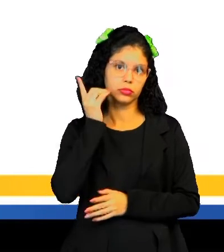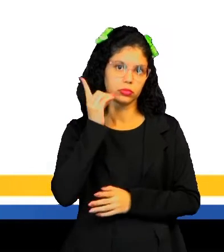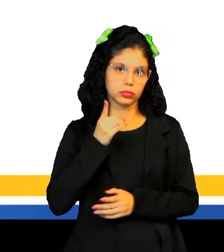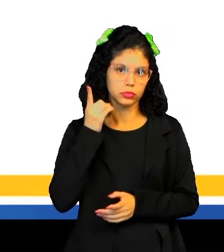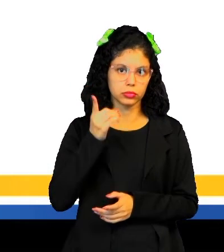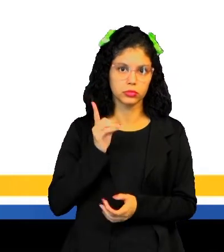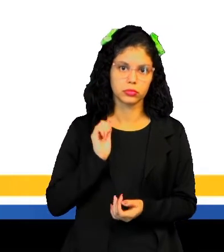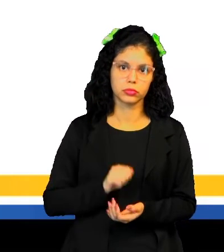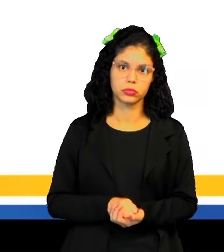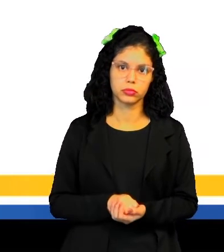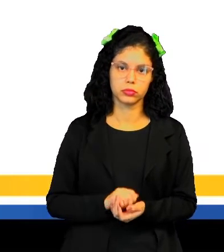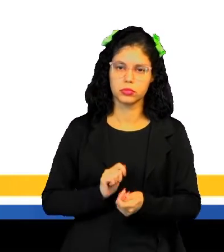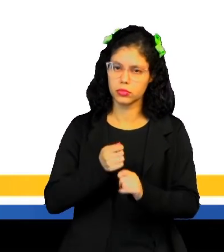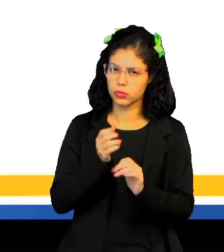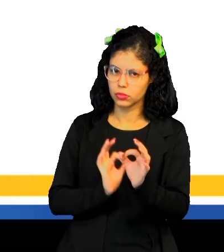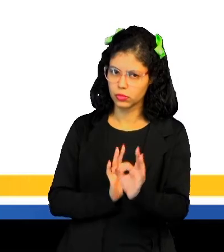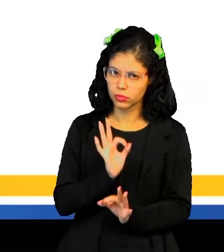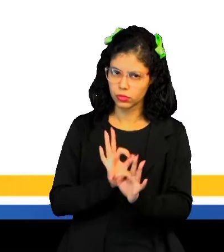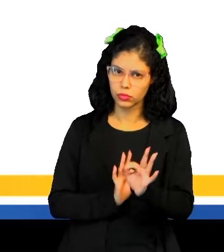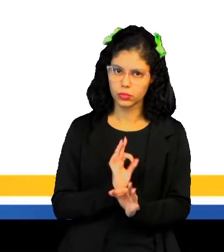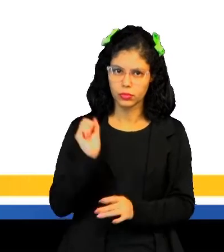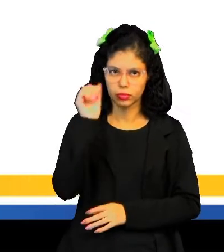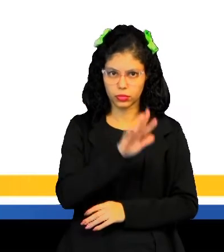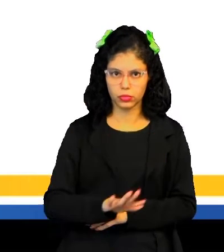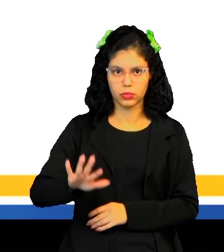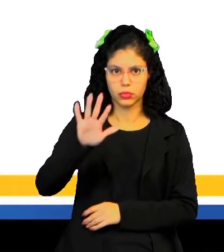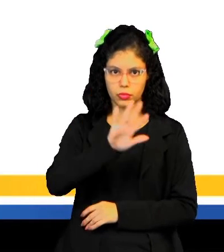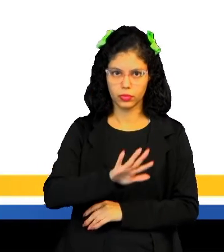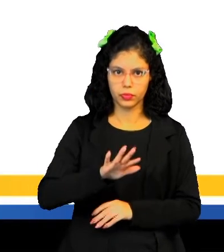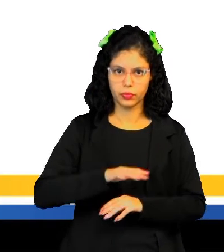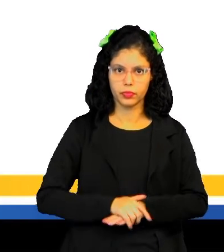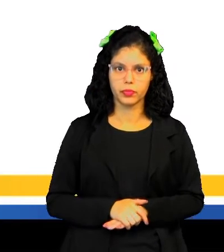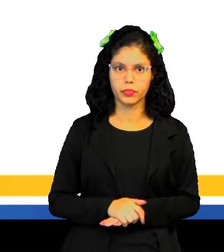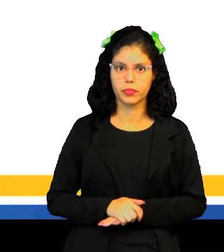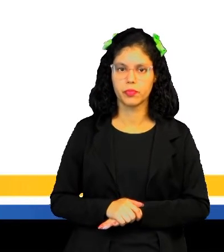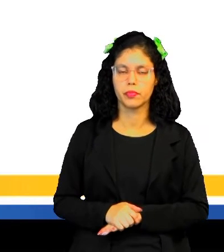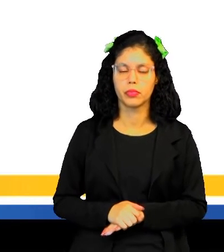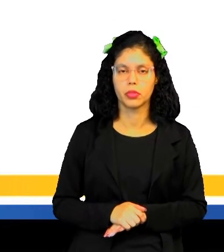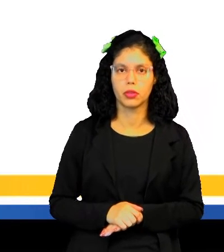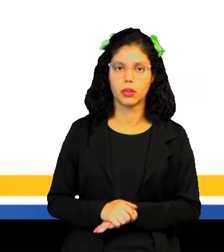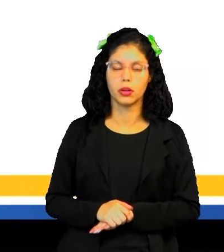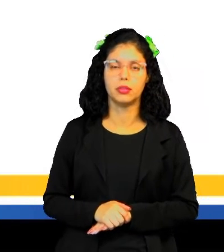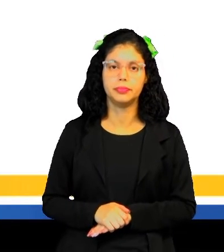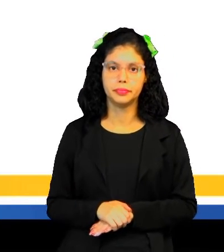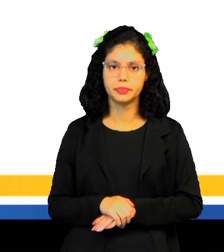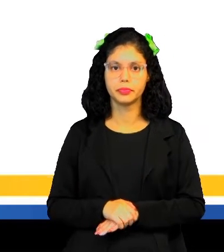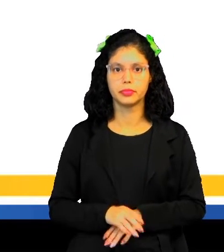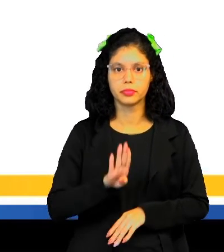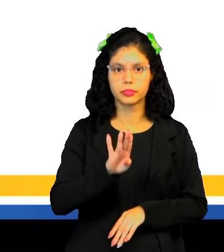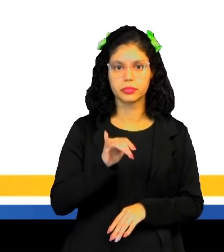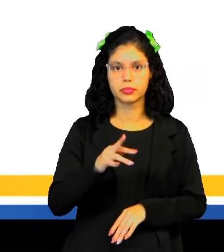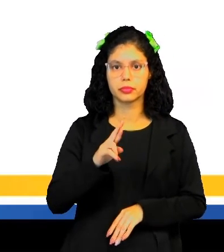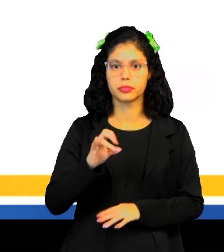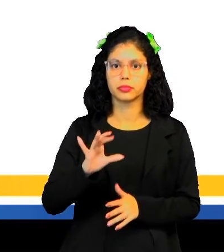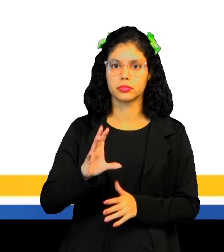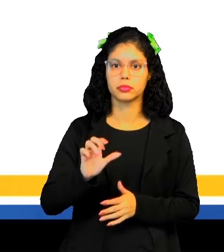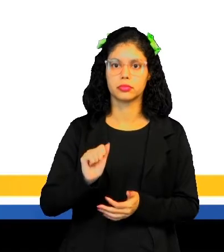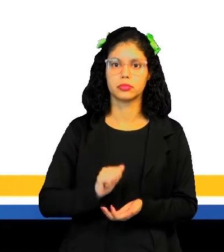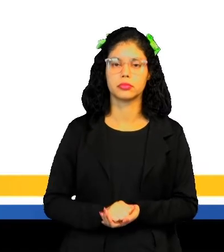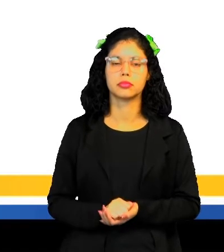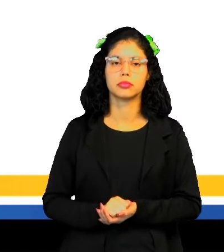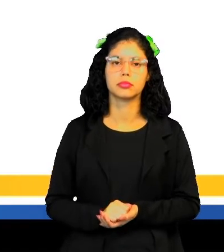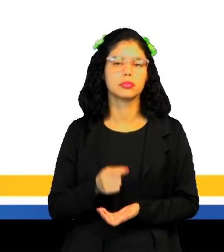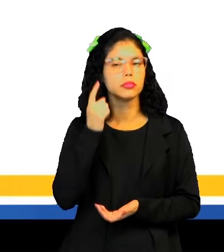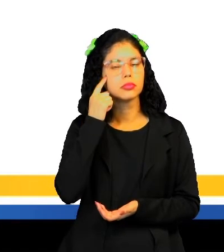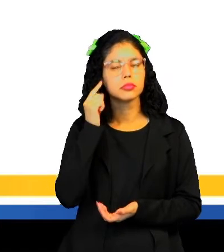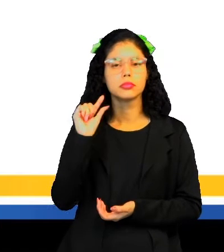aprovada pela Câmara dos Deputados, articulando-se a anistia geral e a extinção do bipartidarismo.